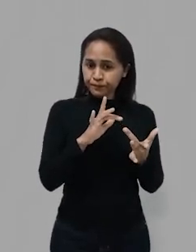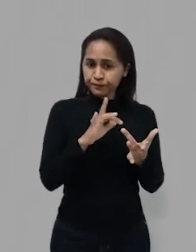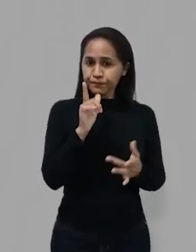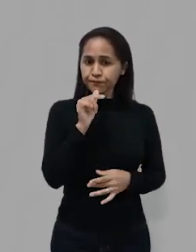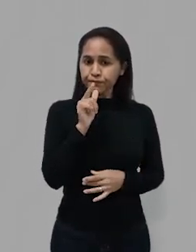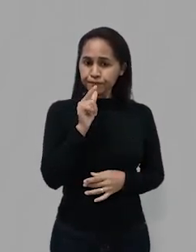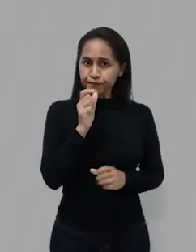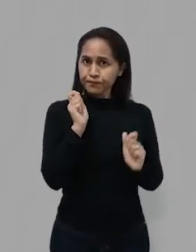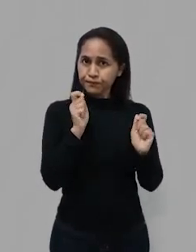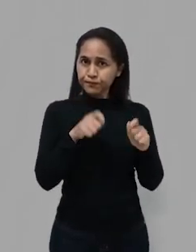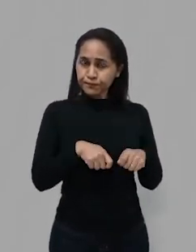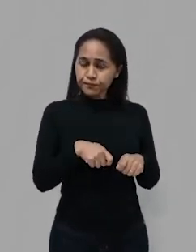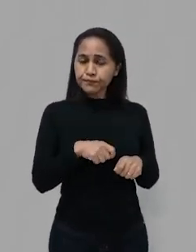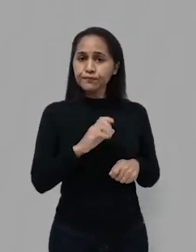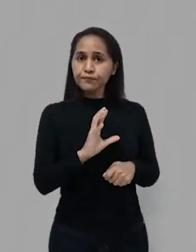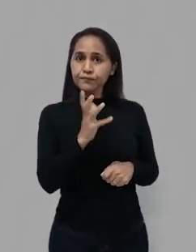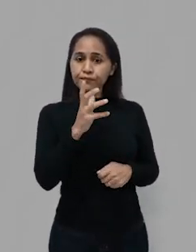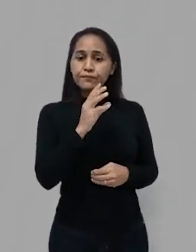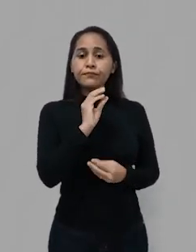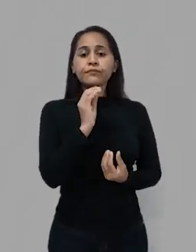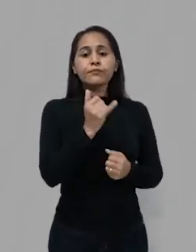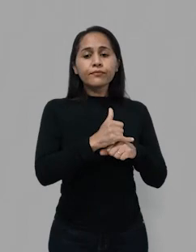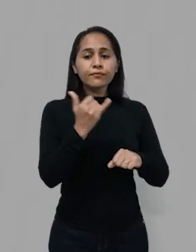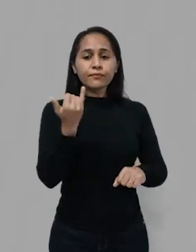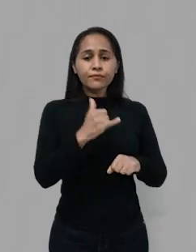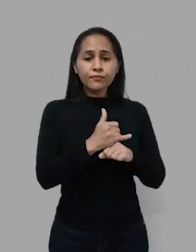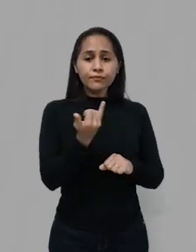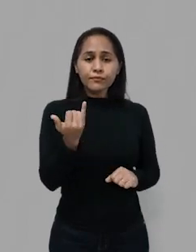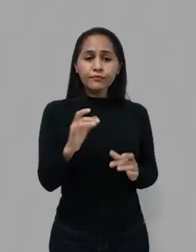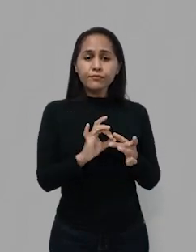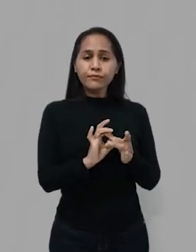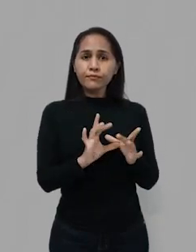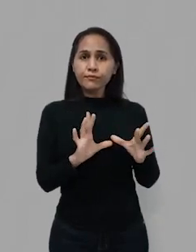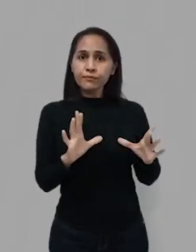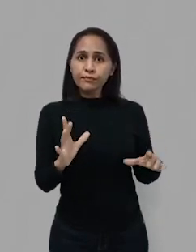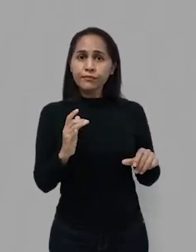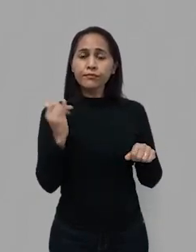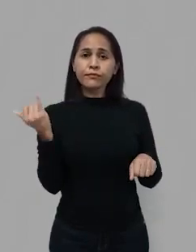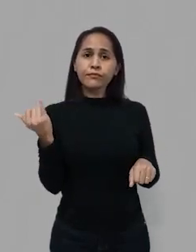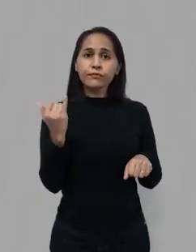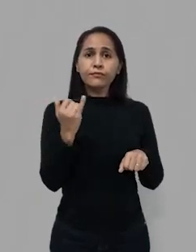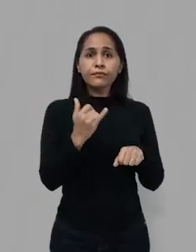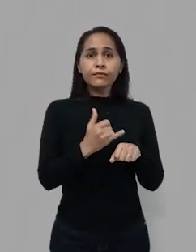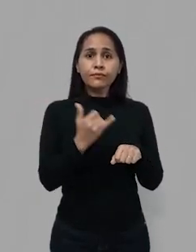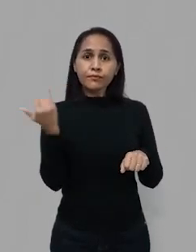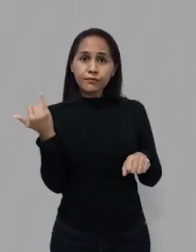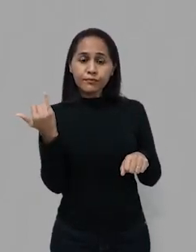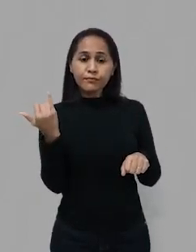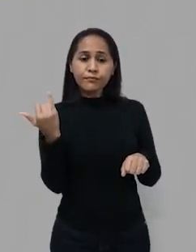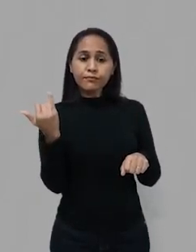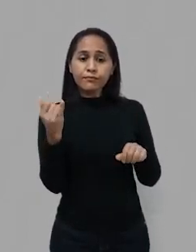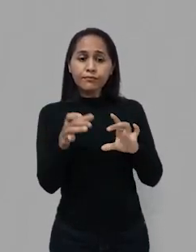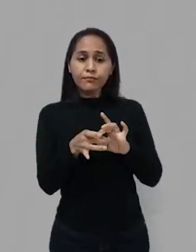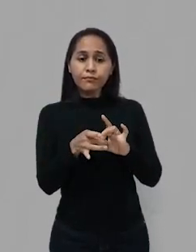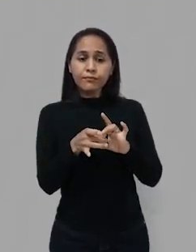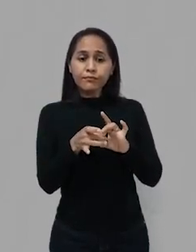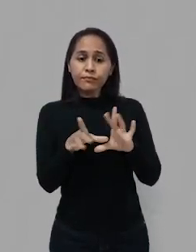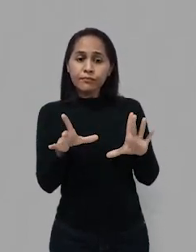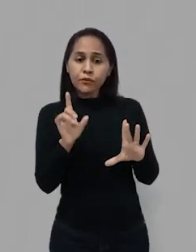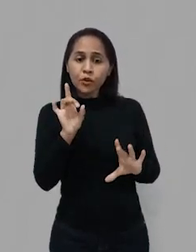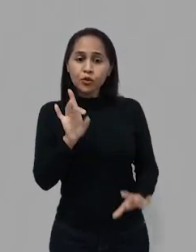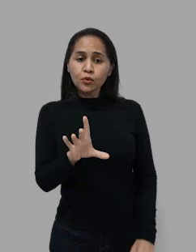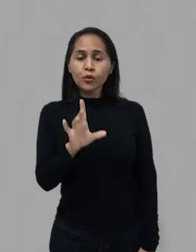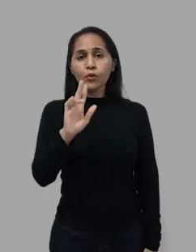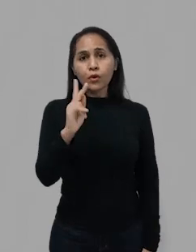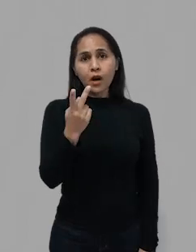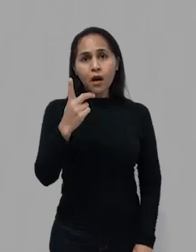sofrem ionização, liberando como cátions somente o H+. Então, o único íon